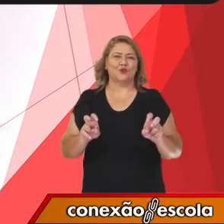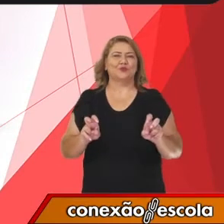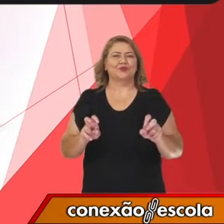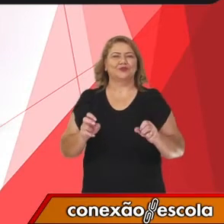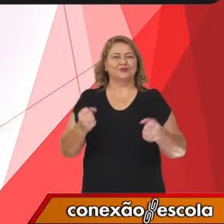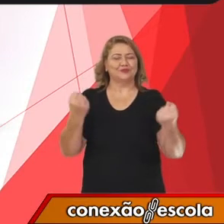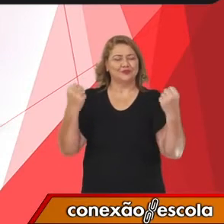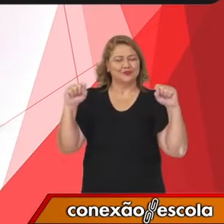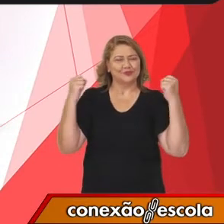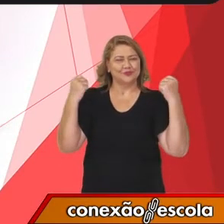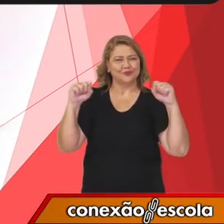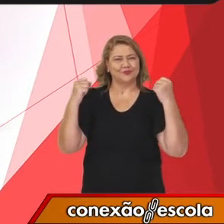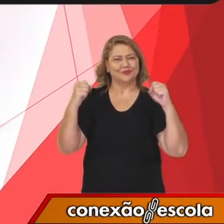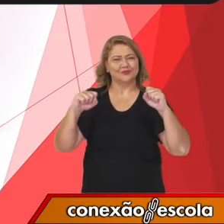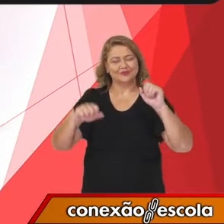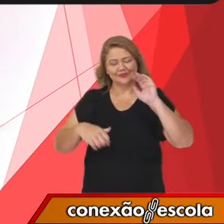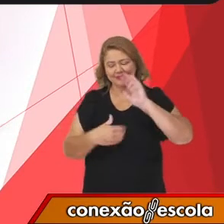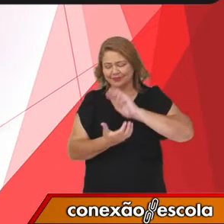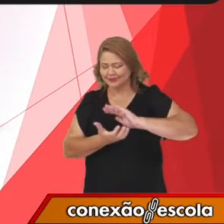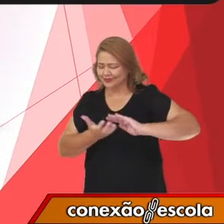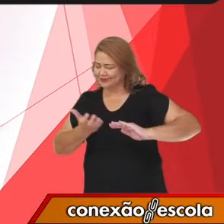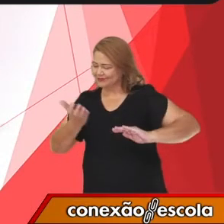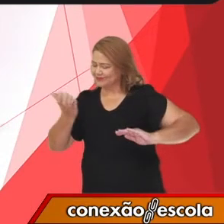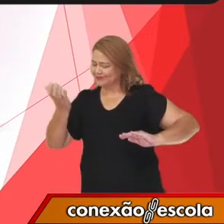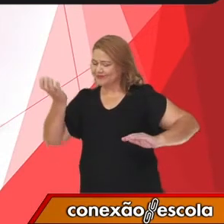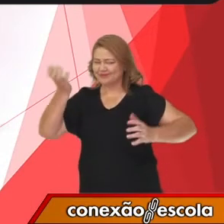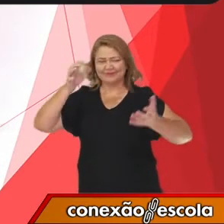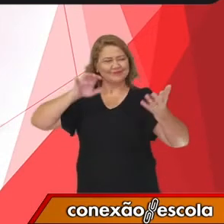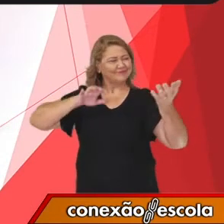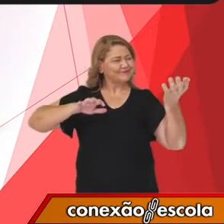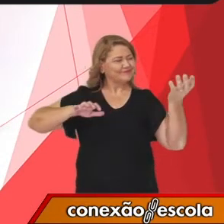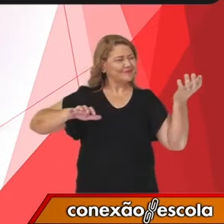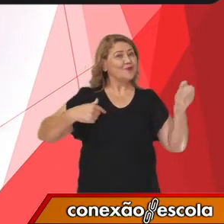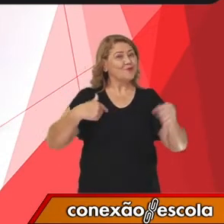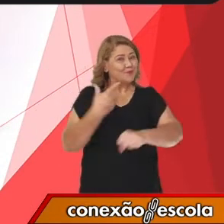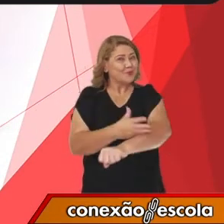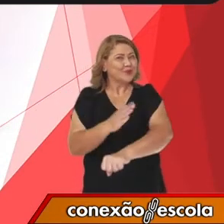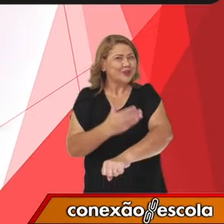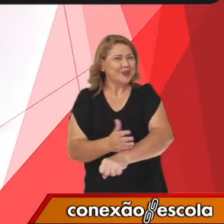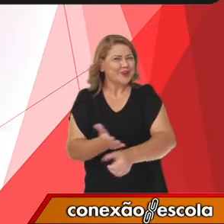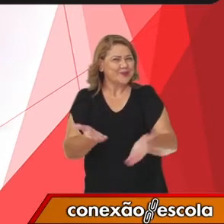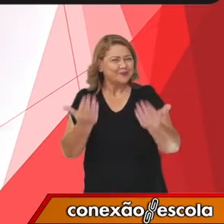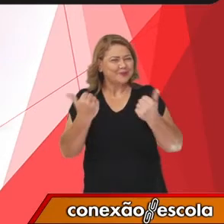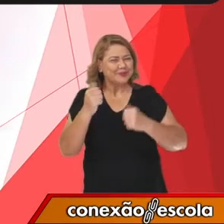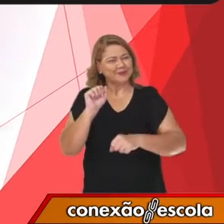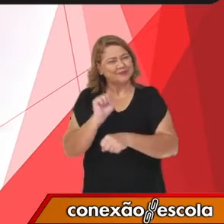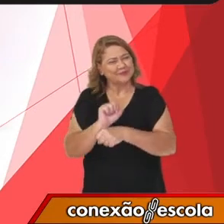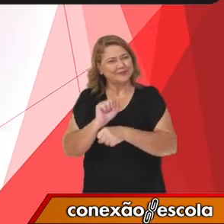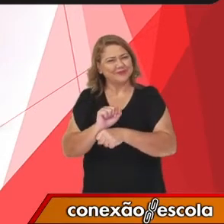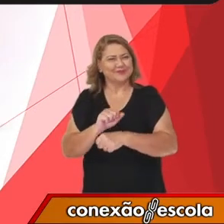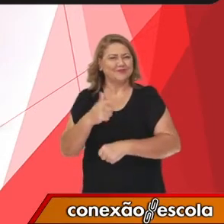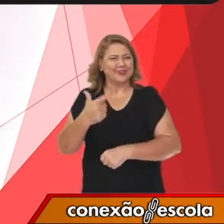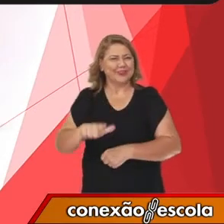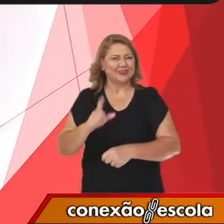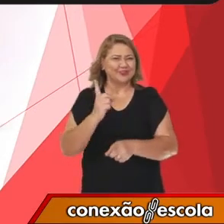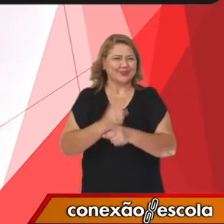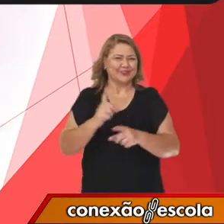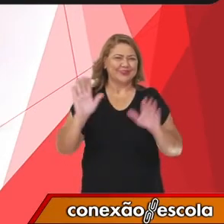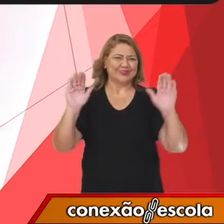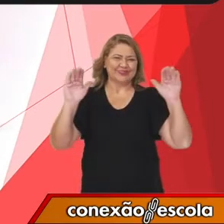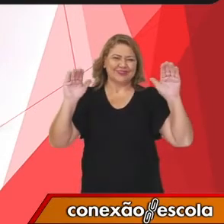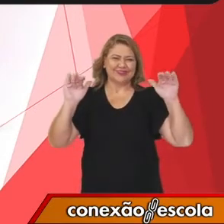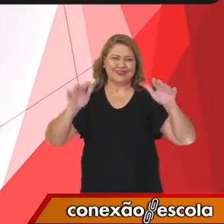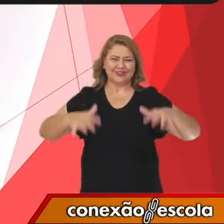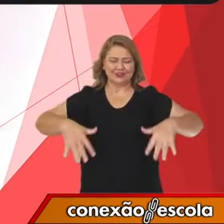de ginástica Type Beat One eu vou poder ficar até mais pessoal tchau